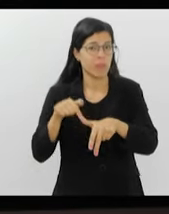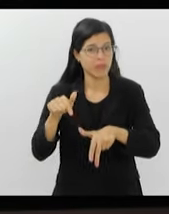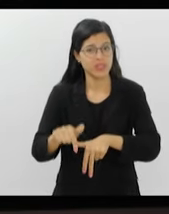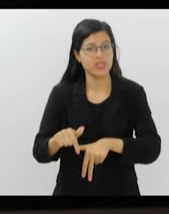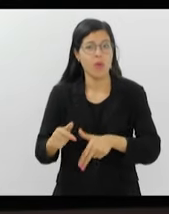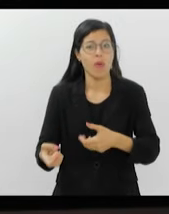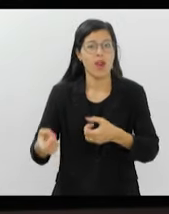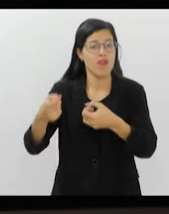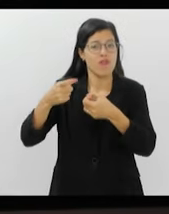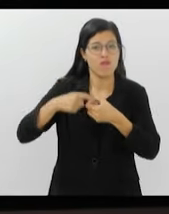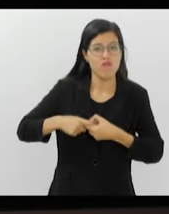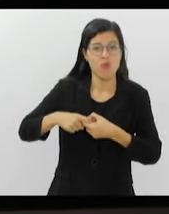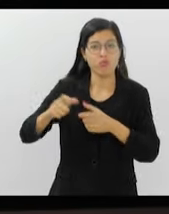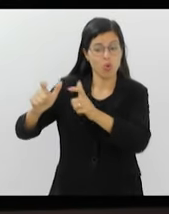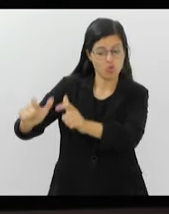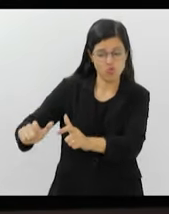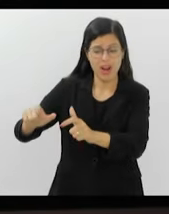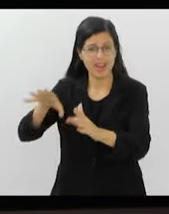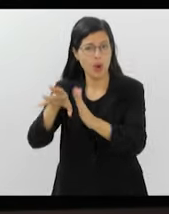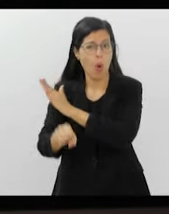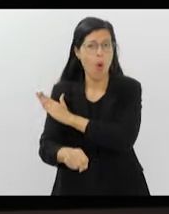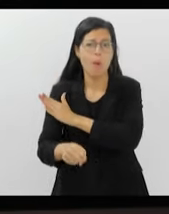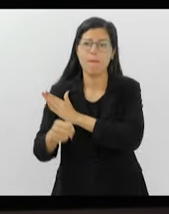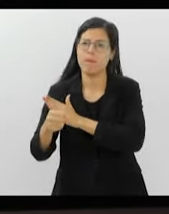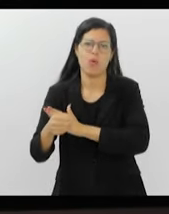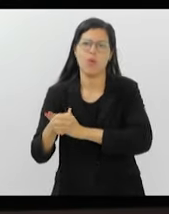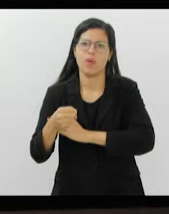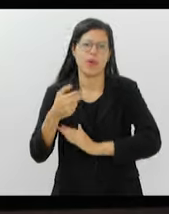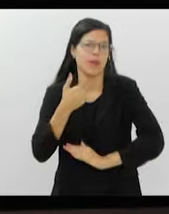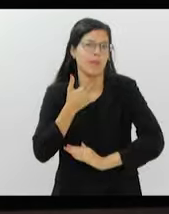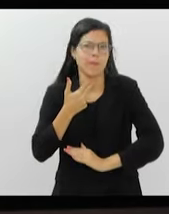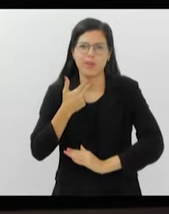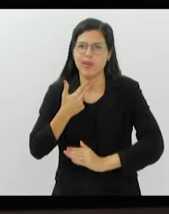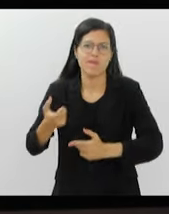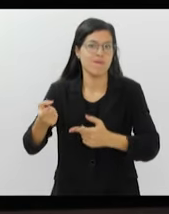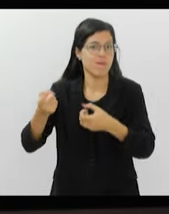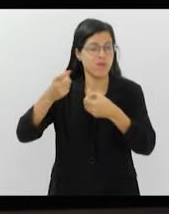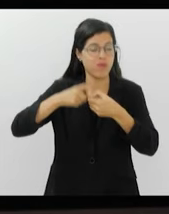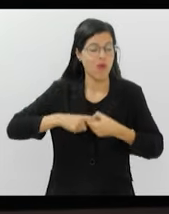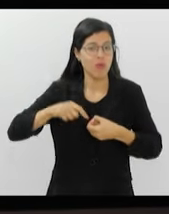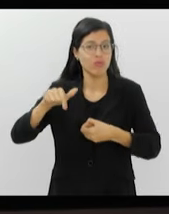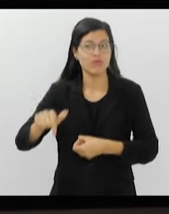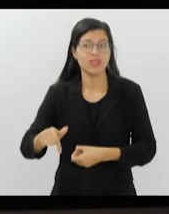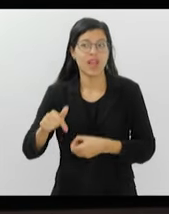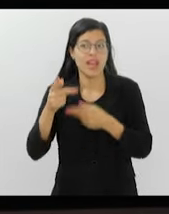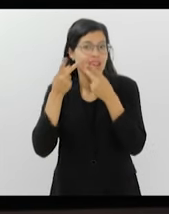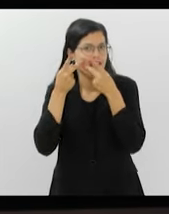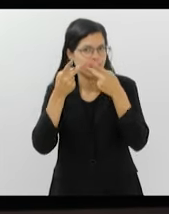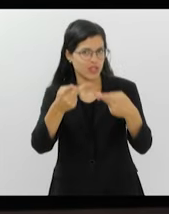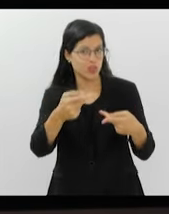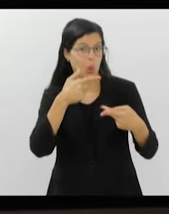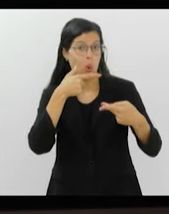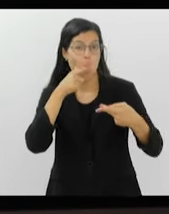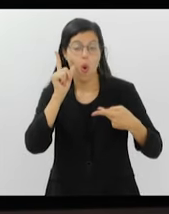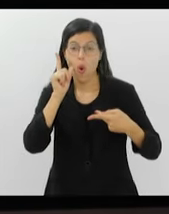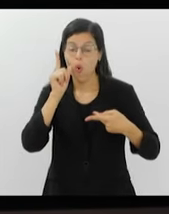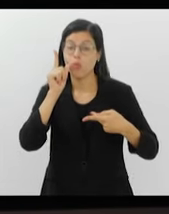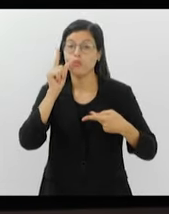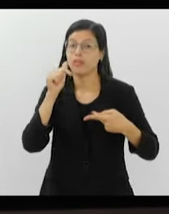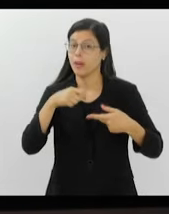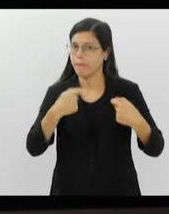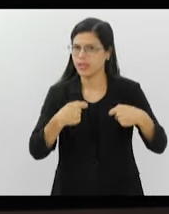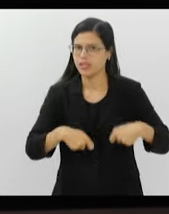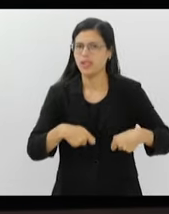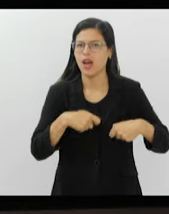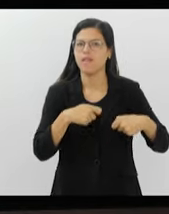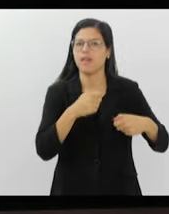cena do crime a cadeira da onde ele nunca poderia ter voltado e foi visitar ontem ao invés de ter sentado no